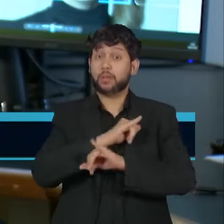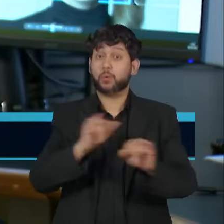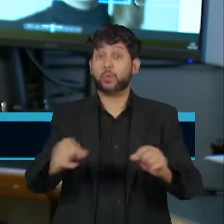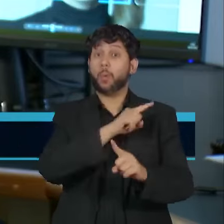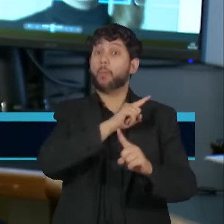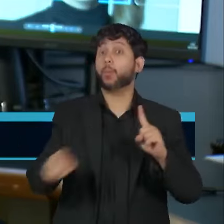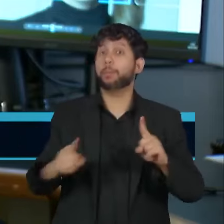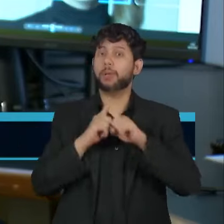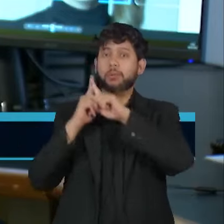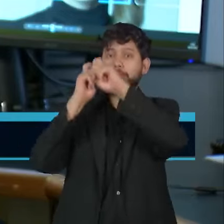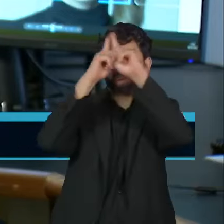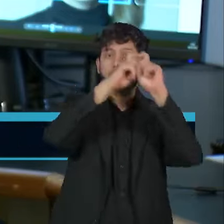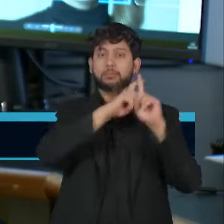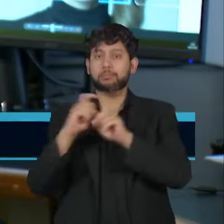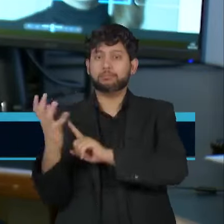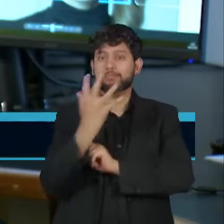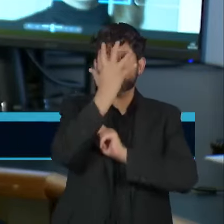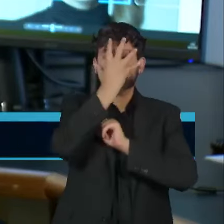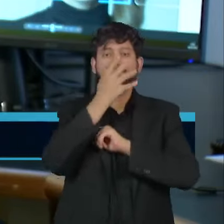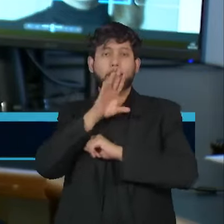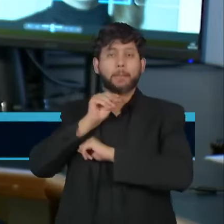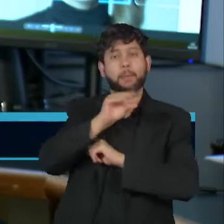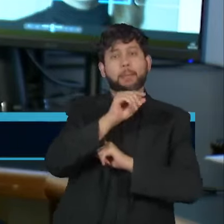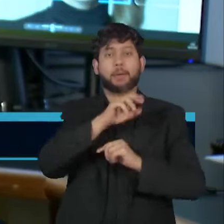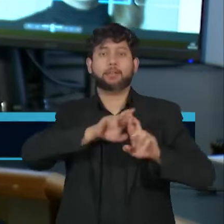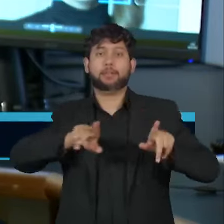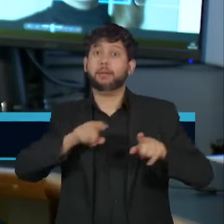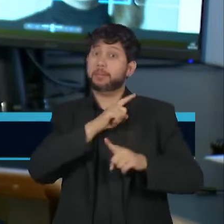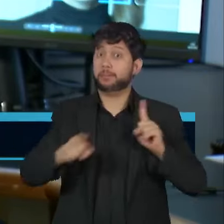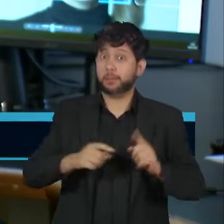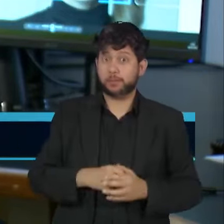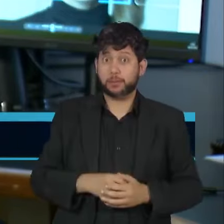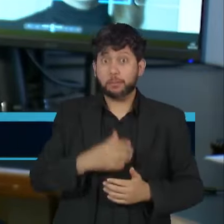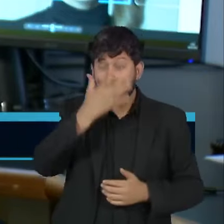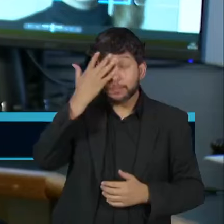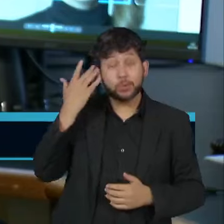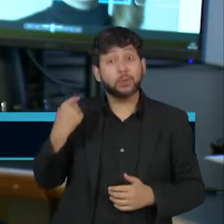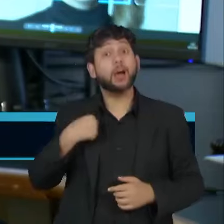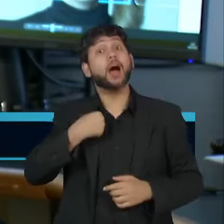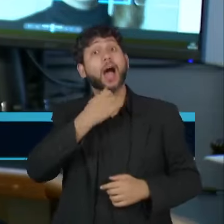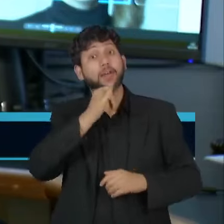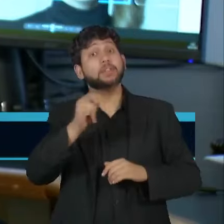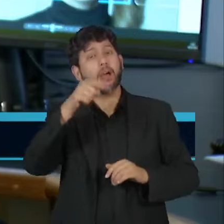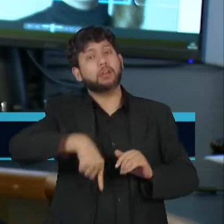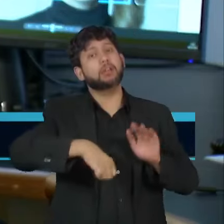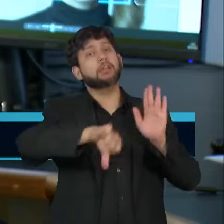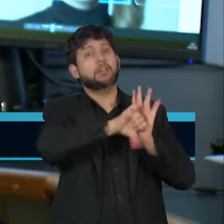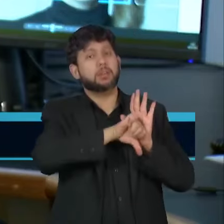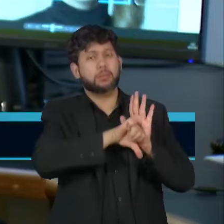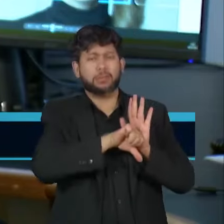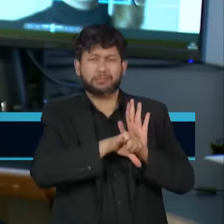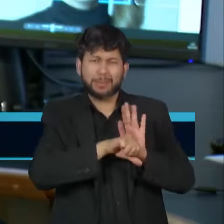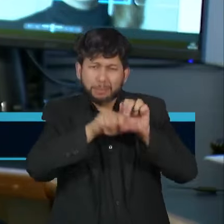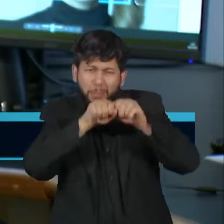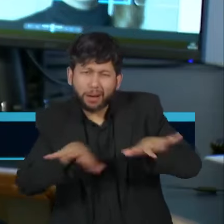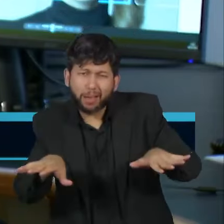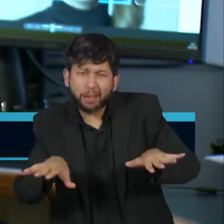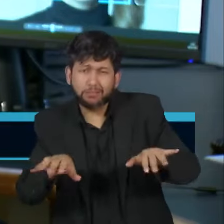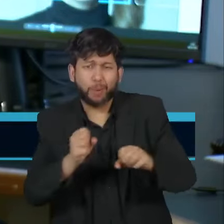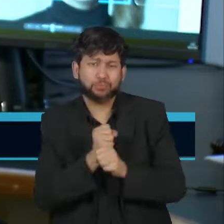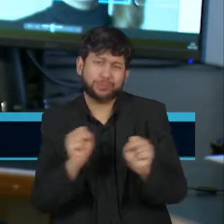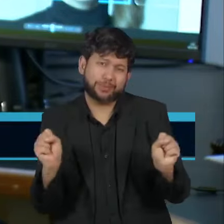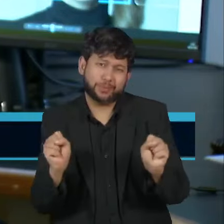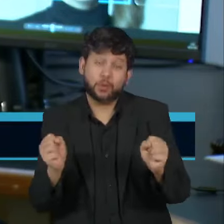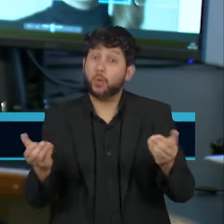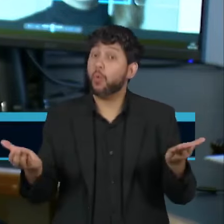fakes nas eleições mesmo assim especialistas acreditam ser Quase impossível evitar que elas se espalhem a discussão hoje